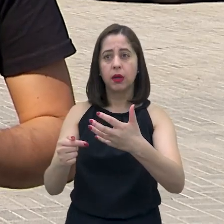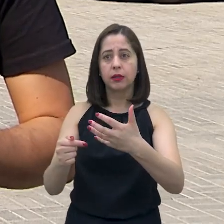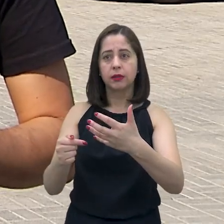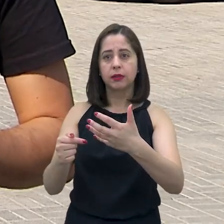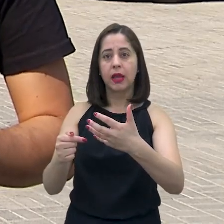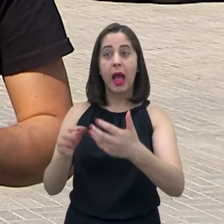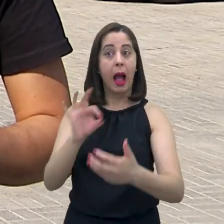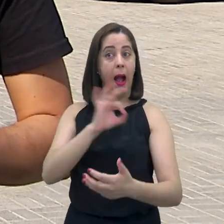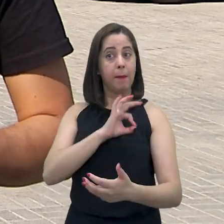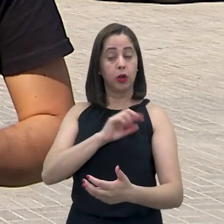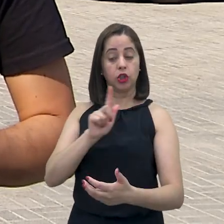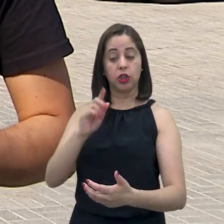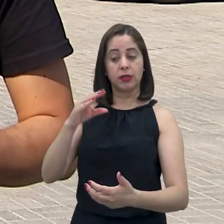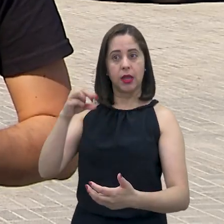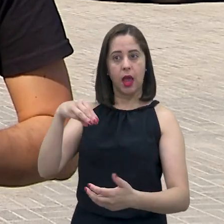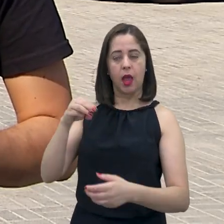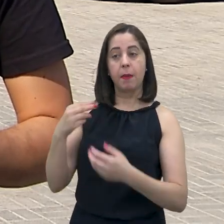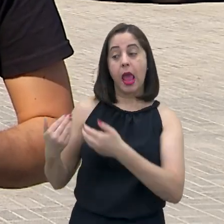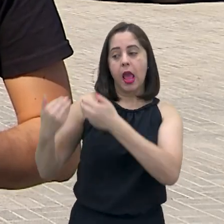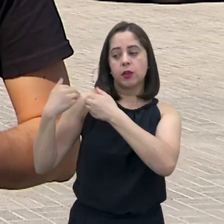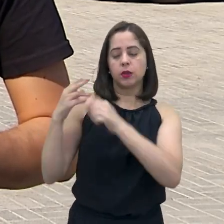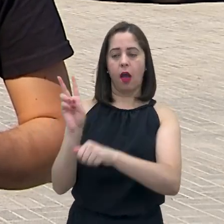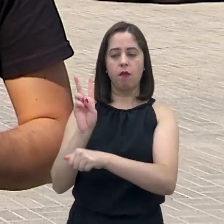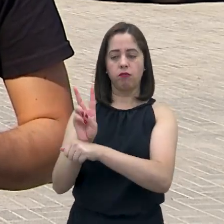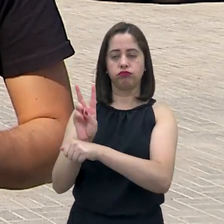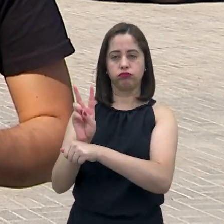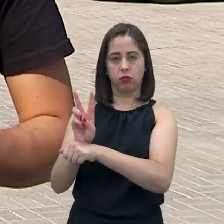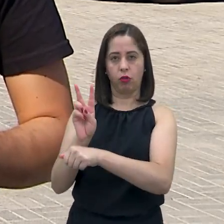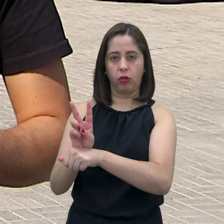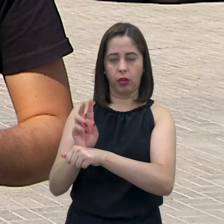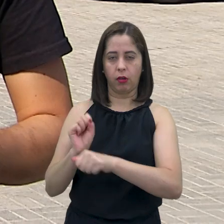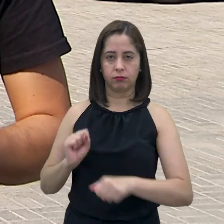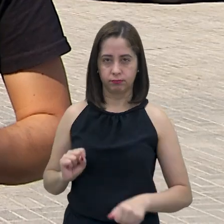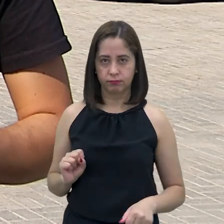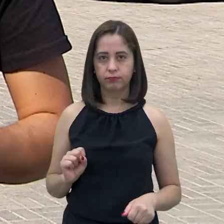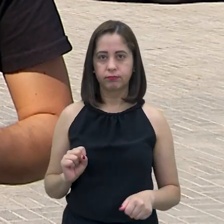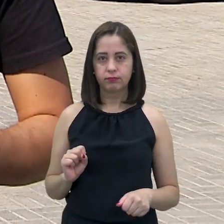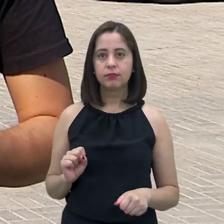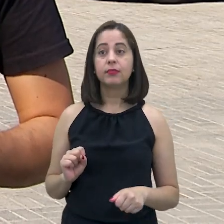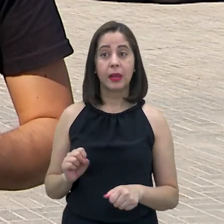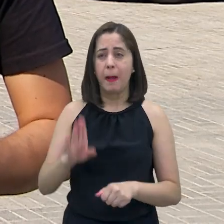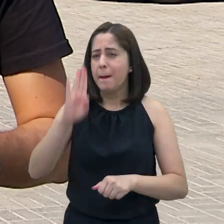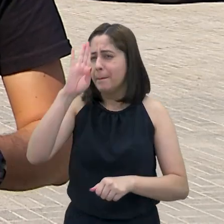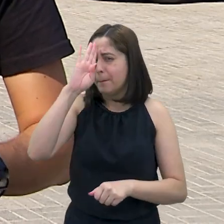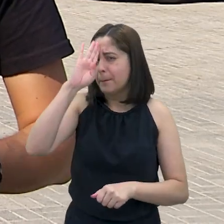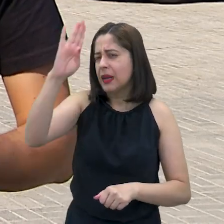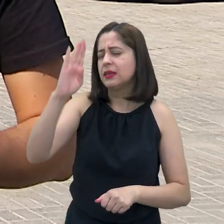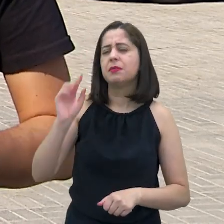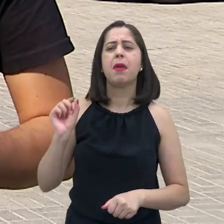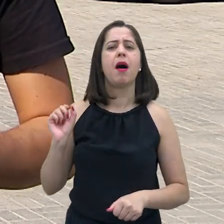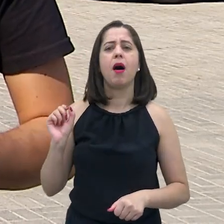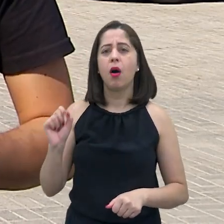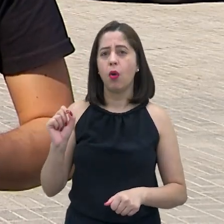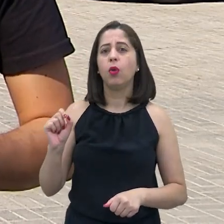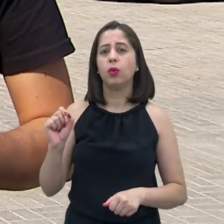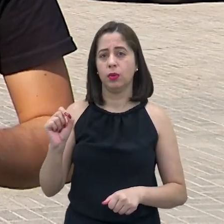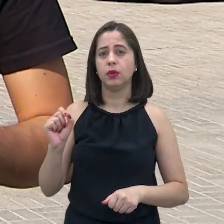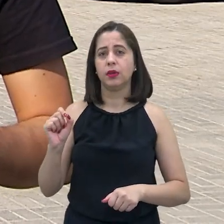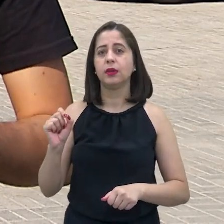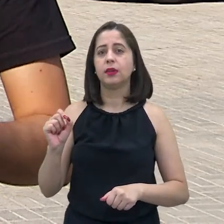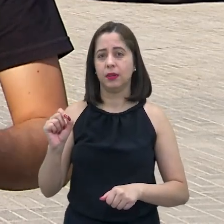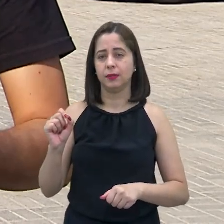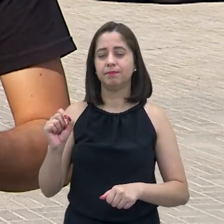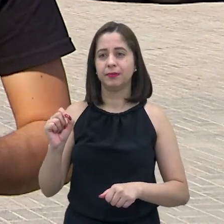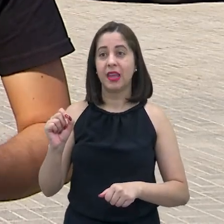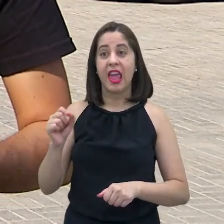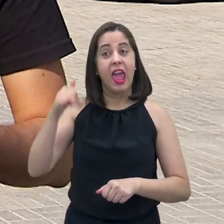município é a área de atuação da Guarda Civil Municipal, visando ali a principal a preservação